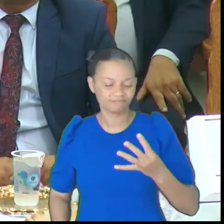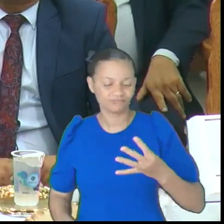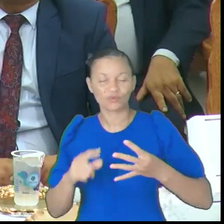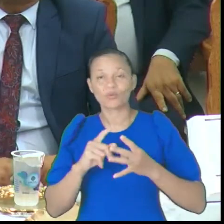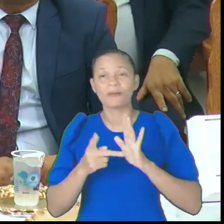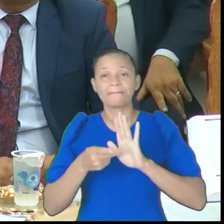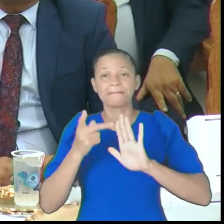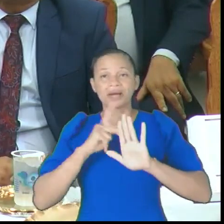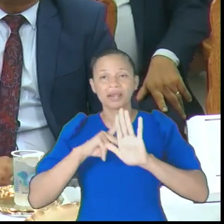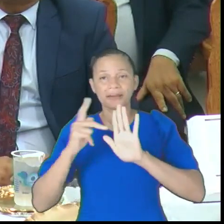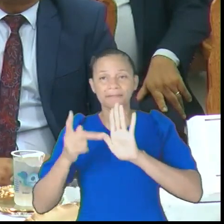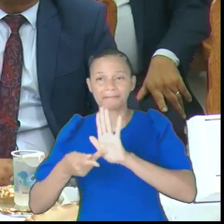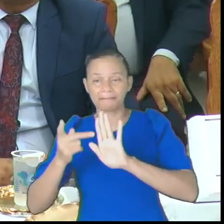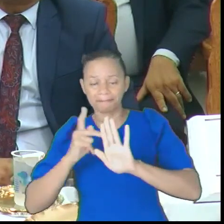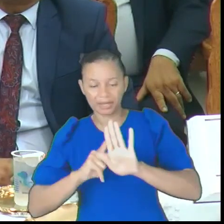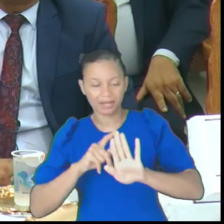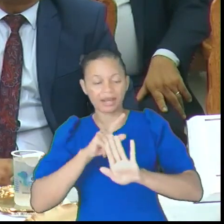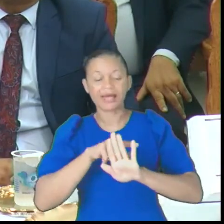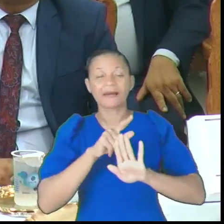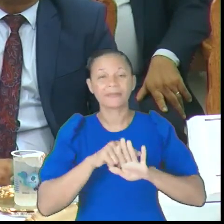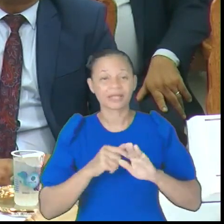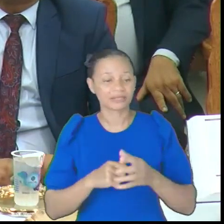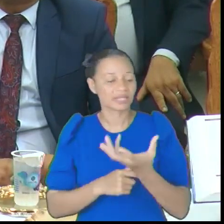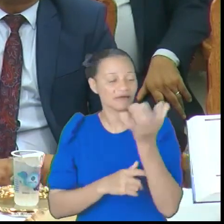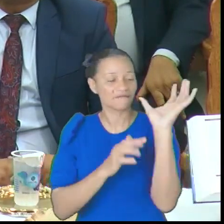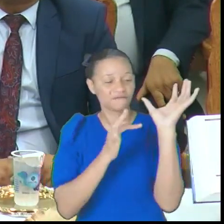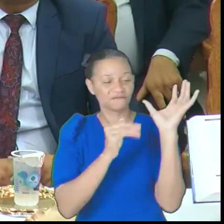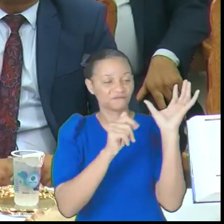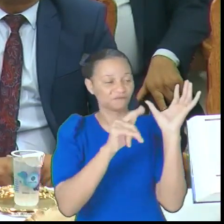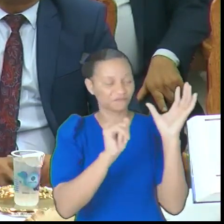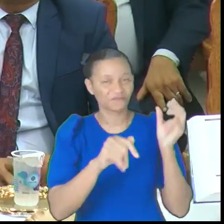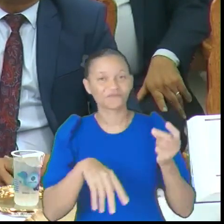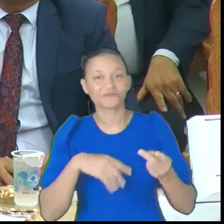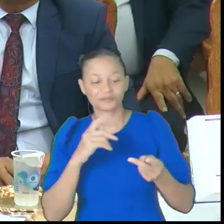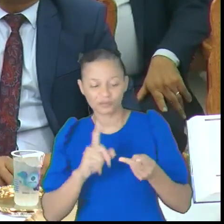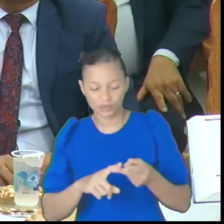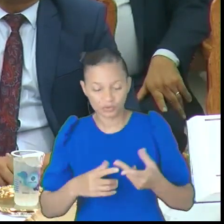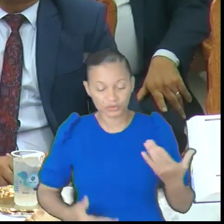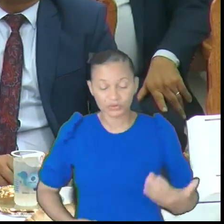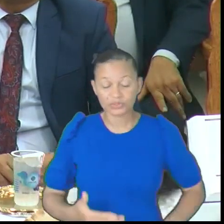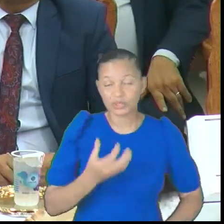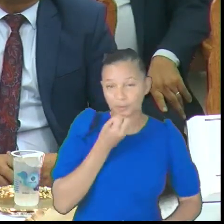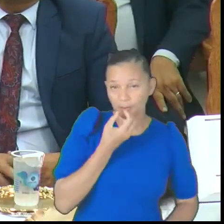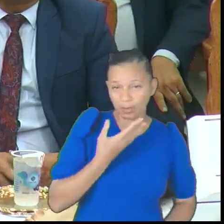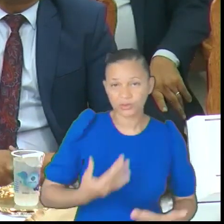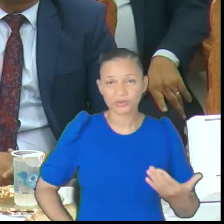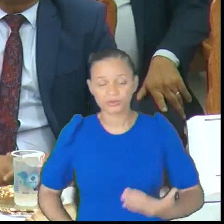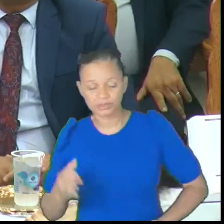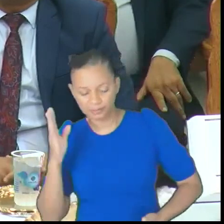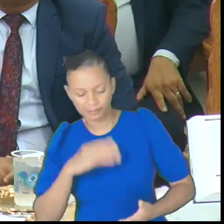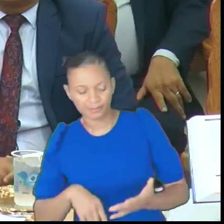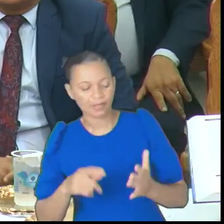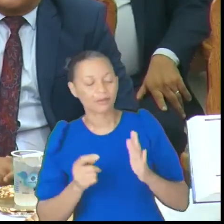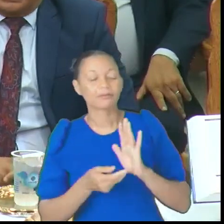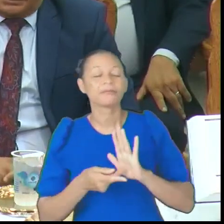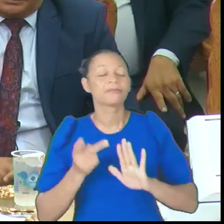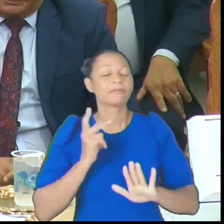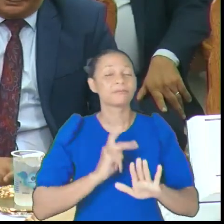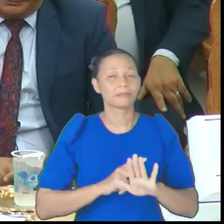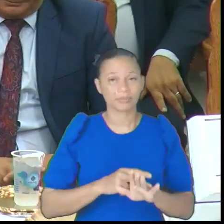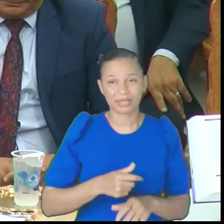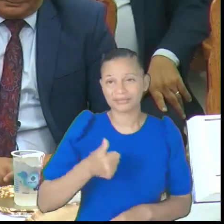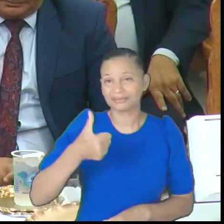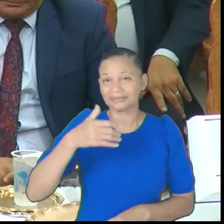parábolas. Parábola da figueira, parábola do servo bom e do servo mau, parábola das 10 virgens e a parábola